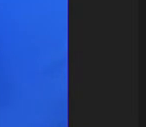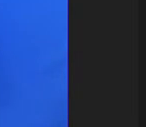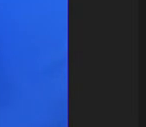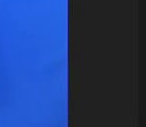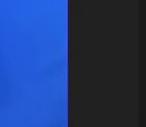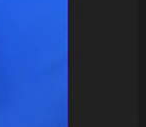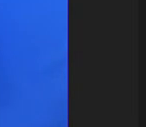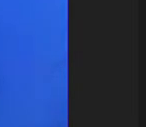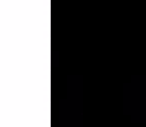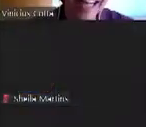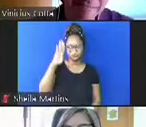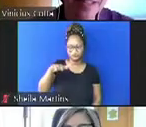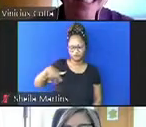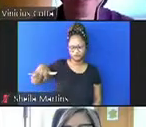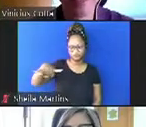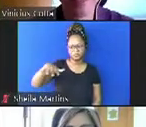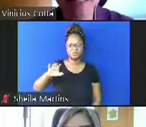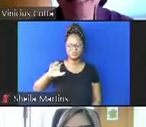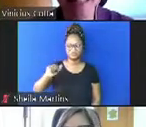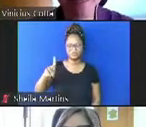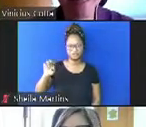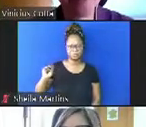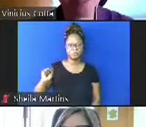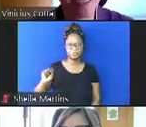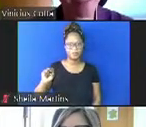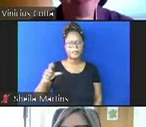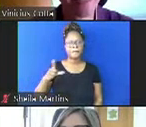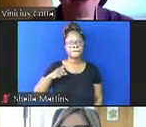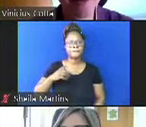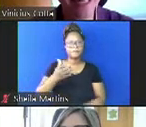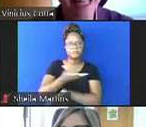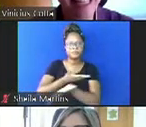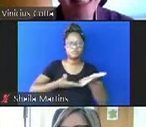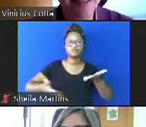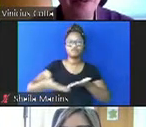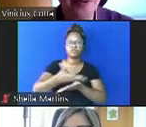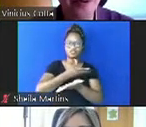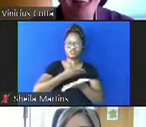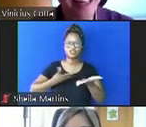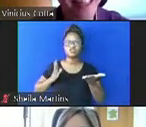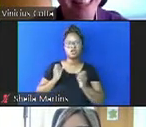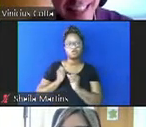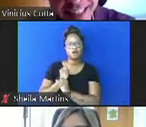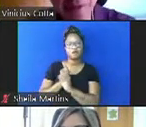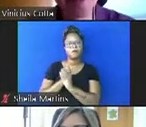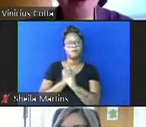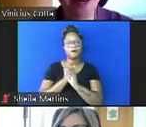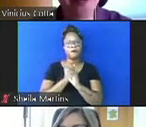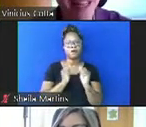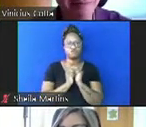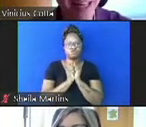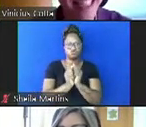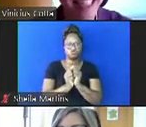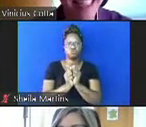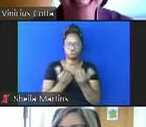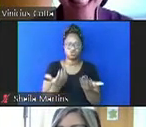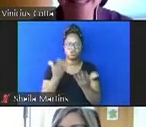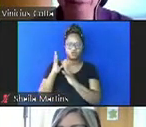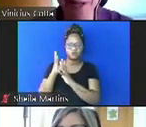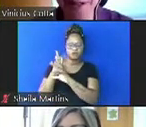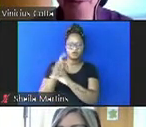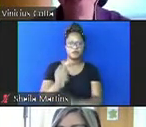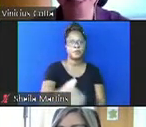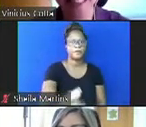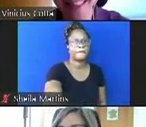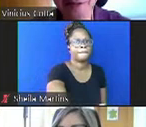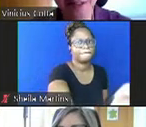nossa CAPES, que tem toda essa interação já de longa data com do histórico com a Alemanha, e é